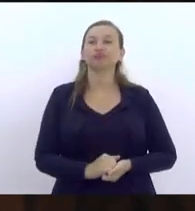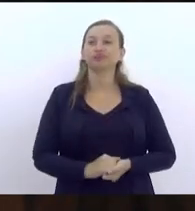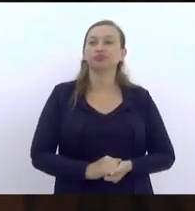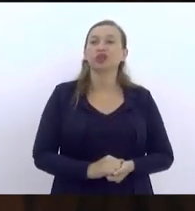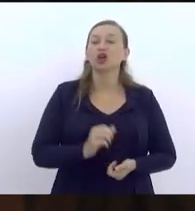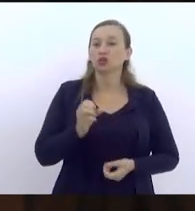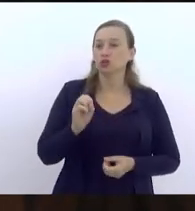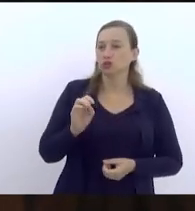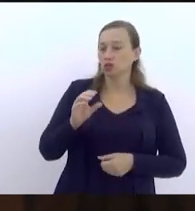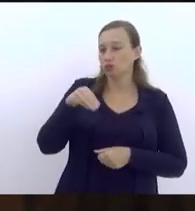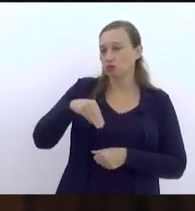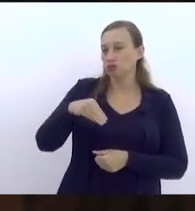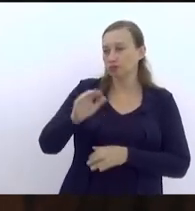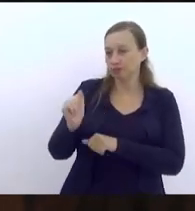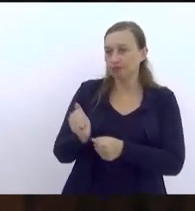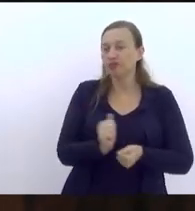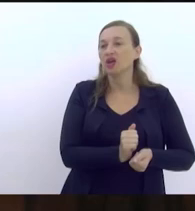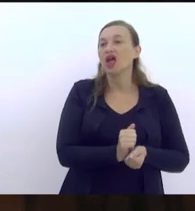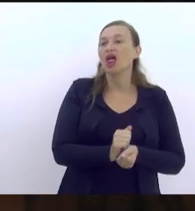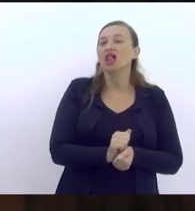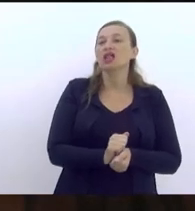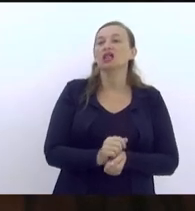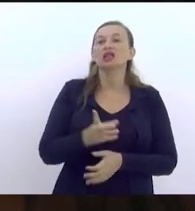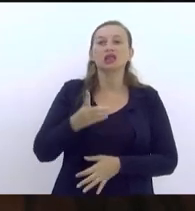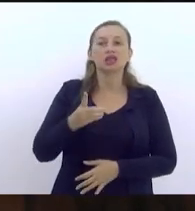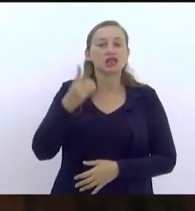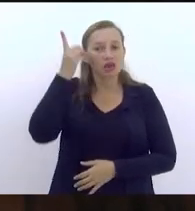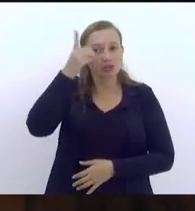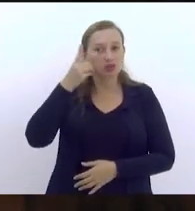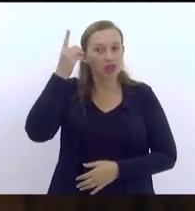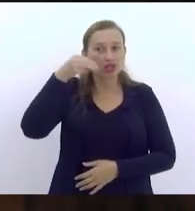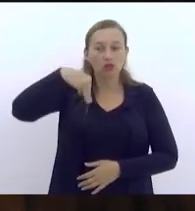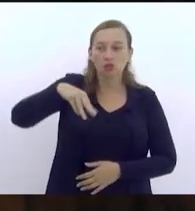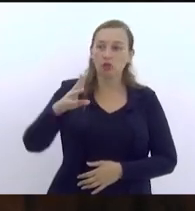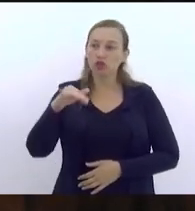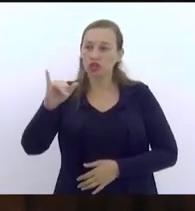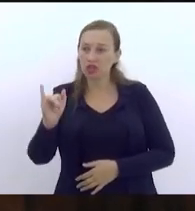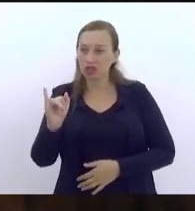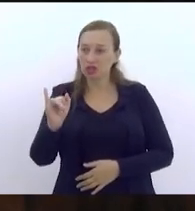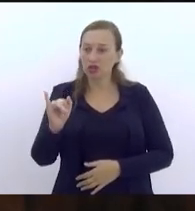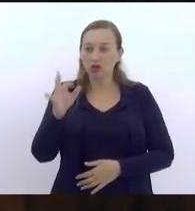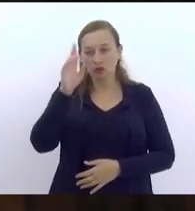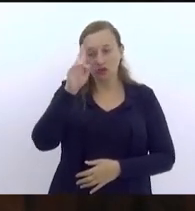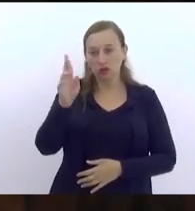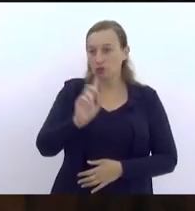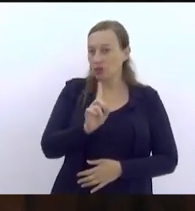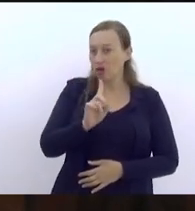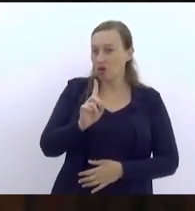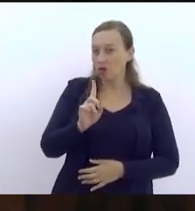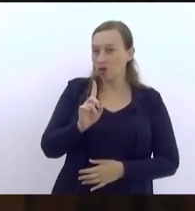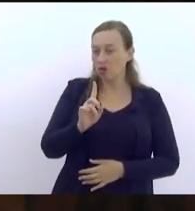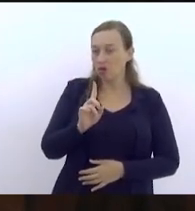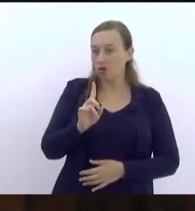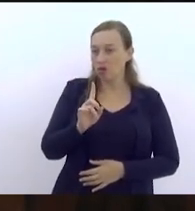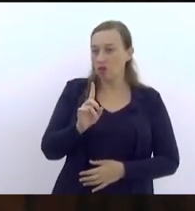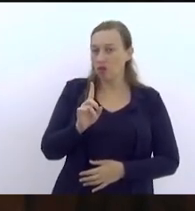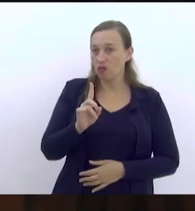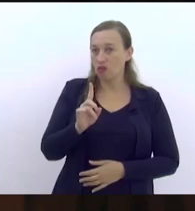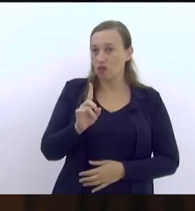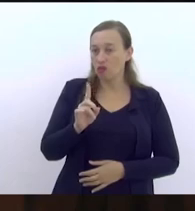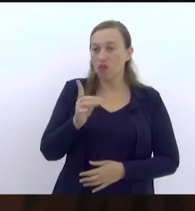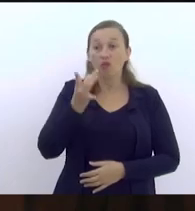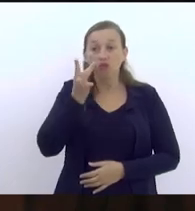Só um minutinho. O deputado Munir Neto, o senhor não deu a presença aí, deputado? No painel está sem a